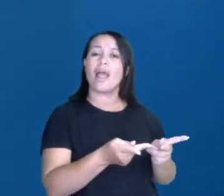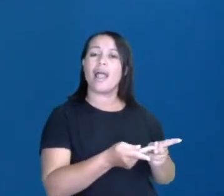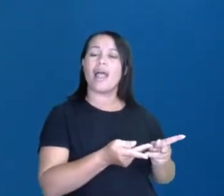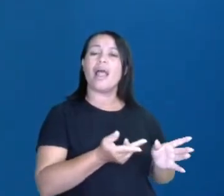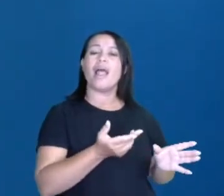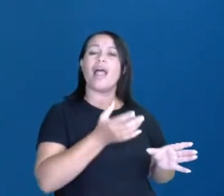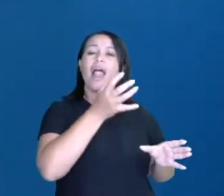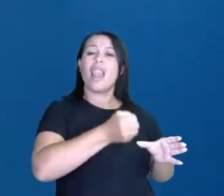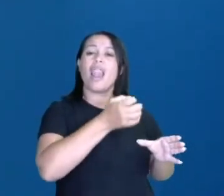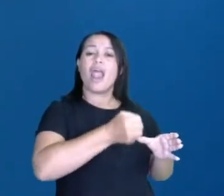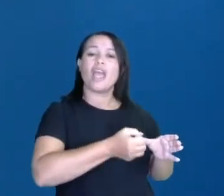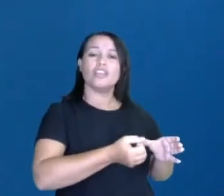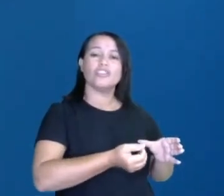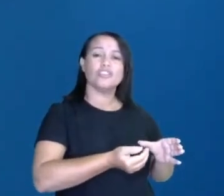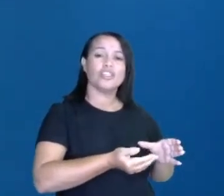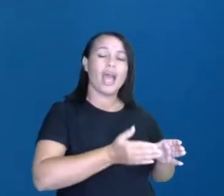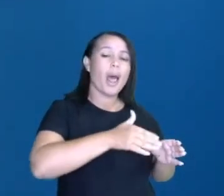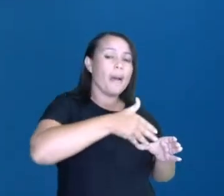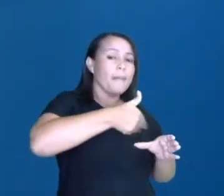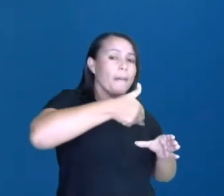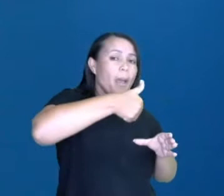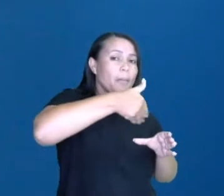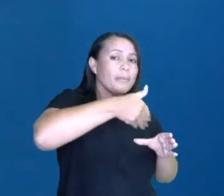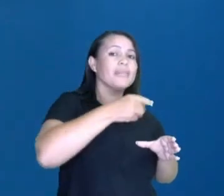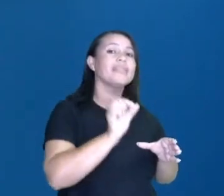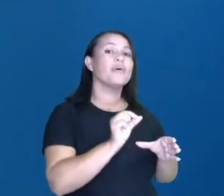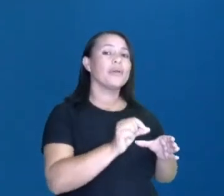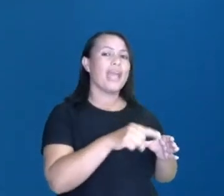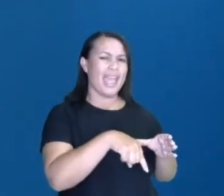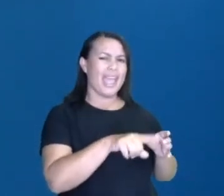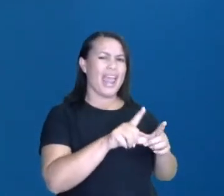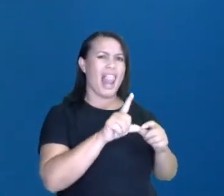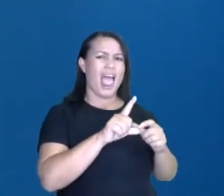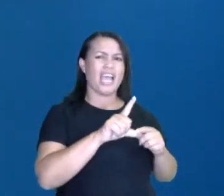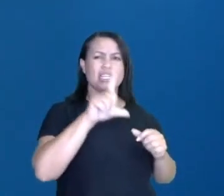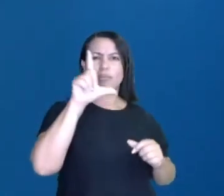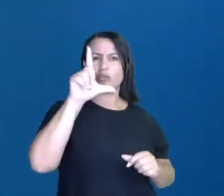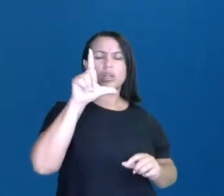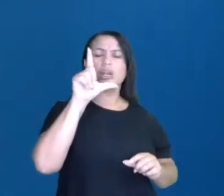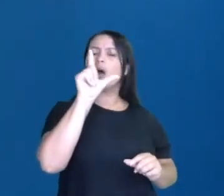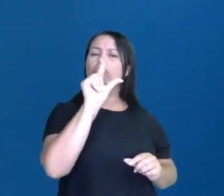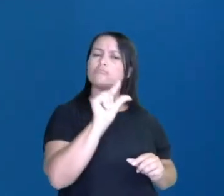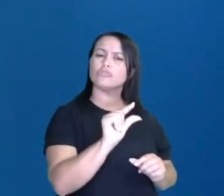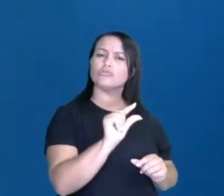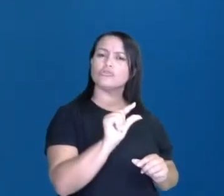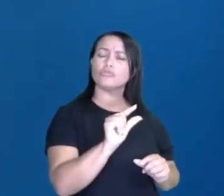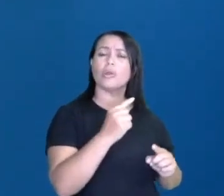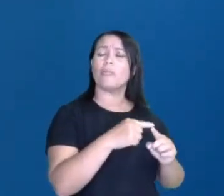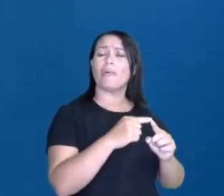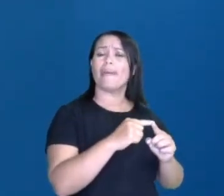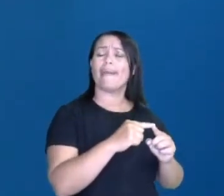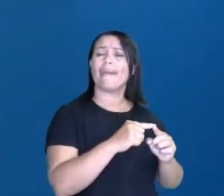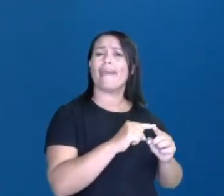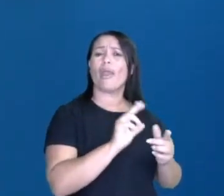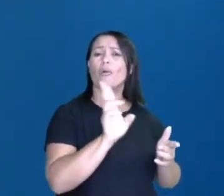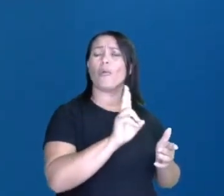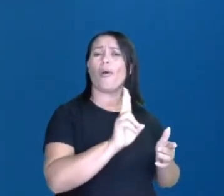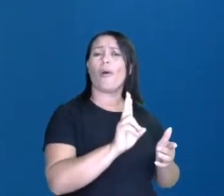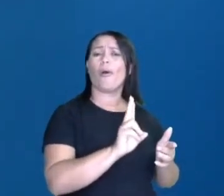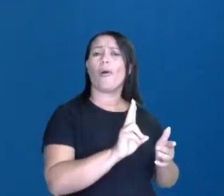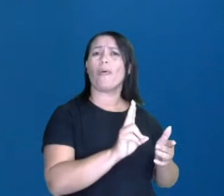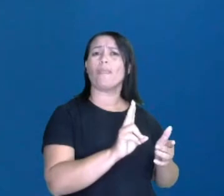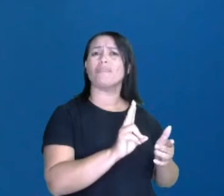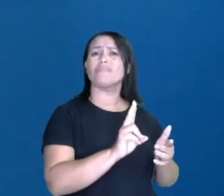escrito com letra maiúscula? Não. Leite, ele é geral, né?